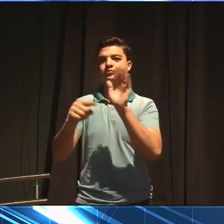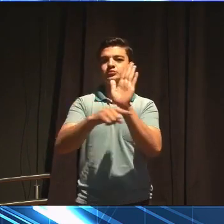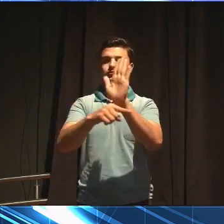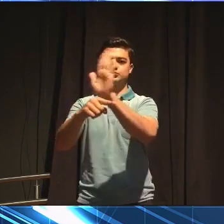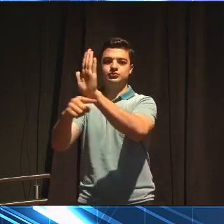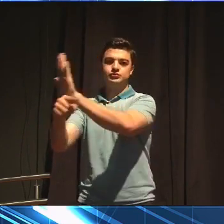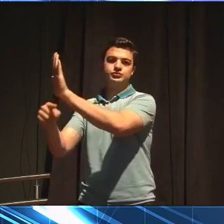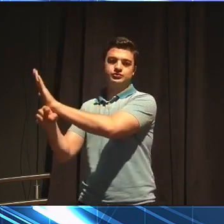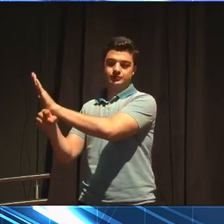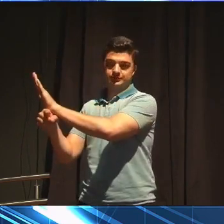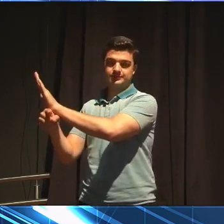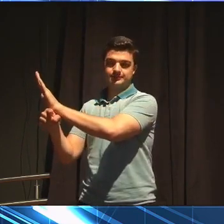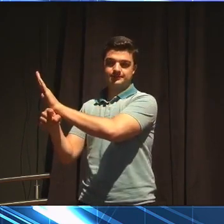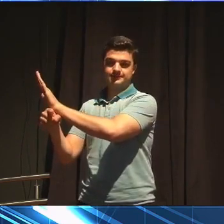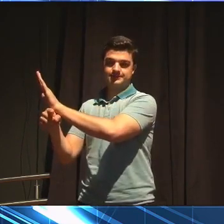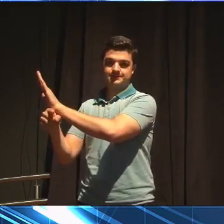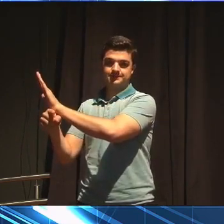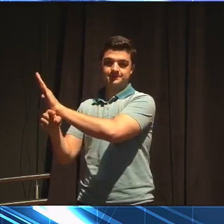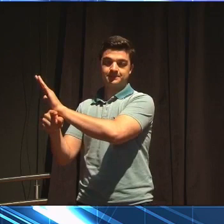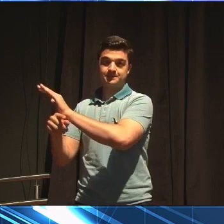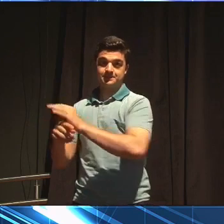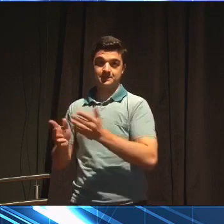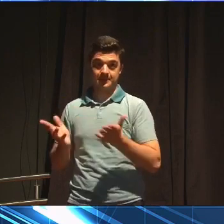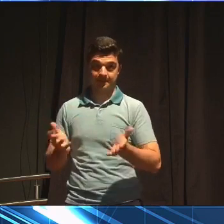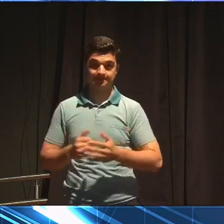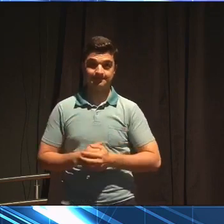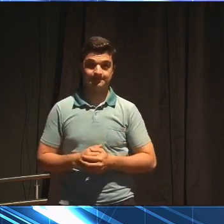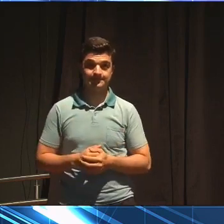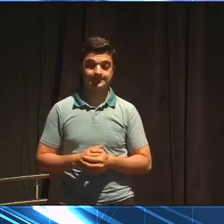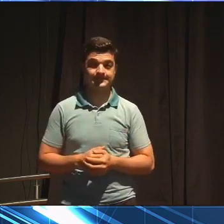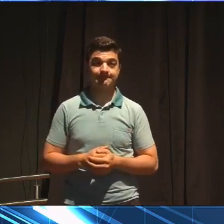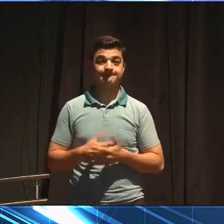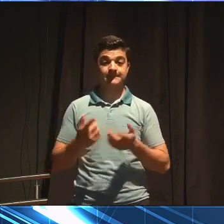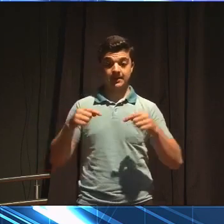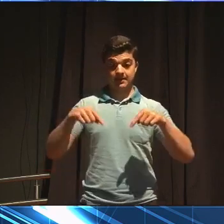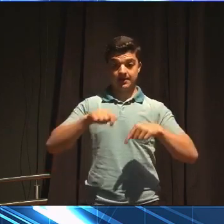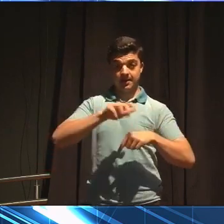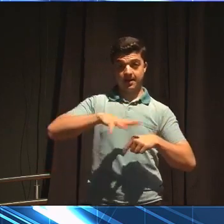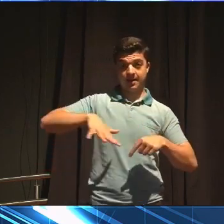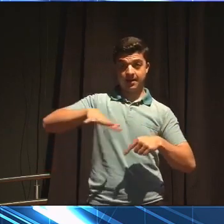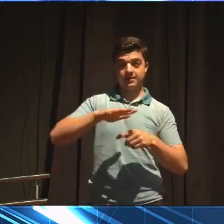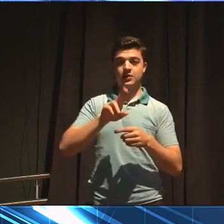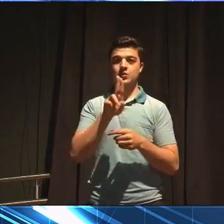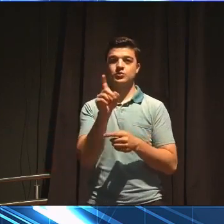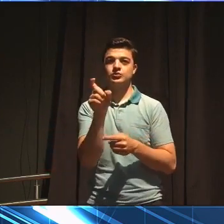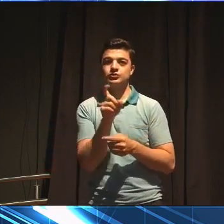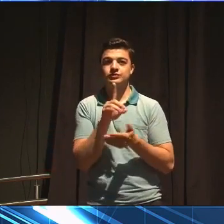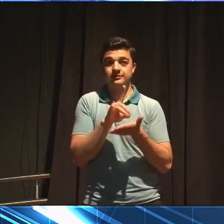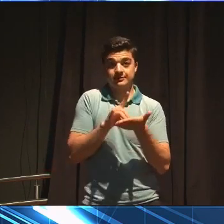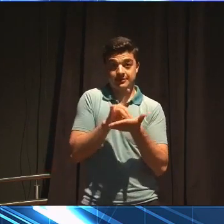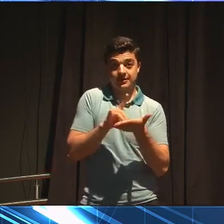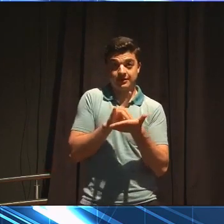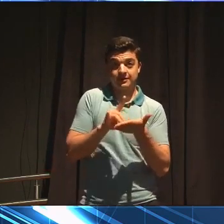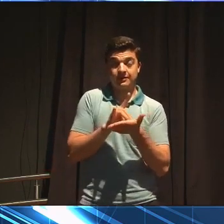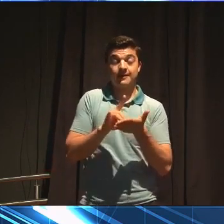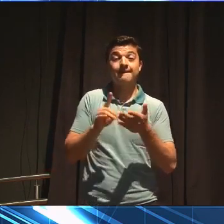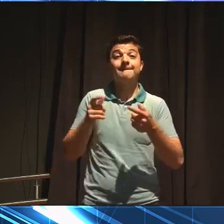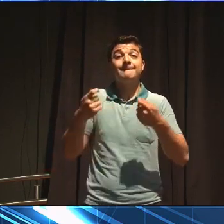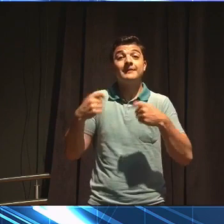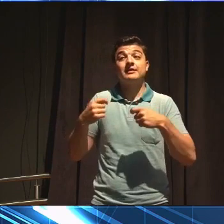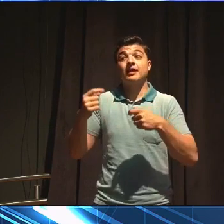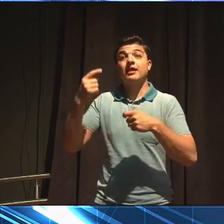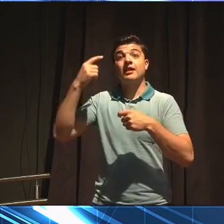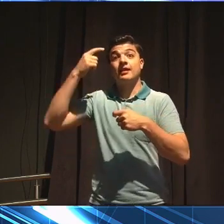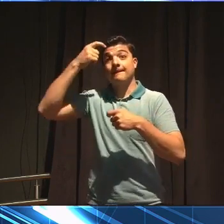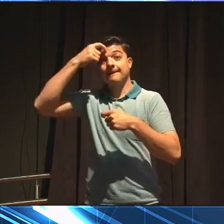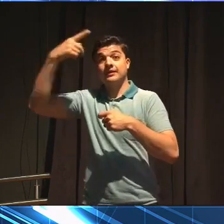no UX, né, no X principalmente, a gente precisa pensar ou entender a cabeça do outro. E para a